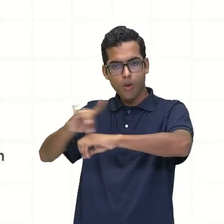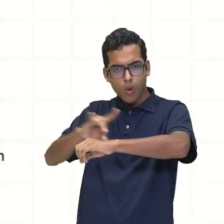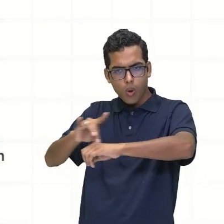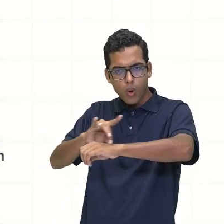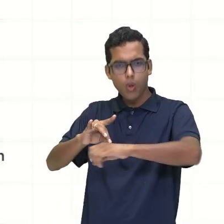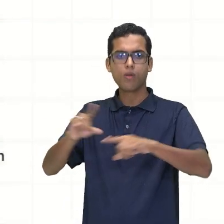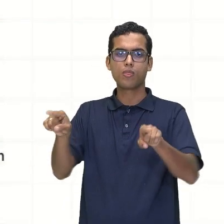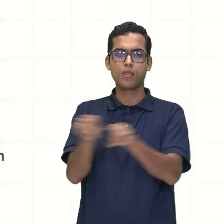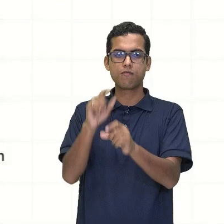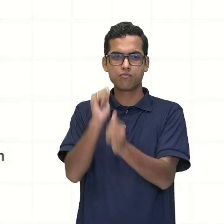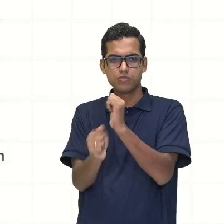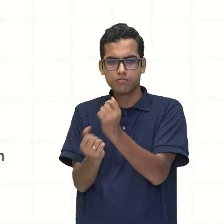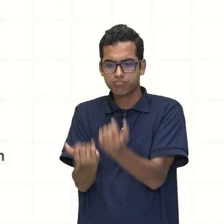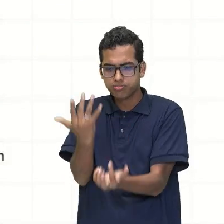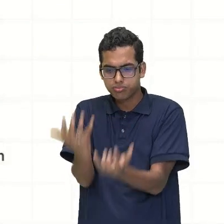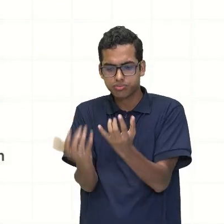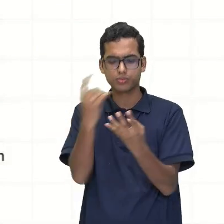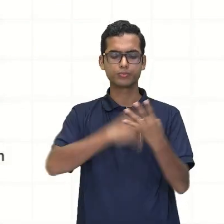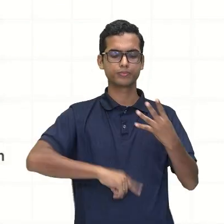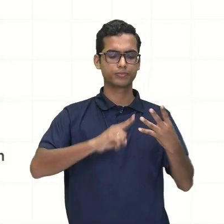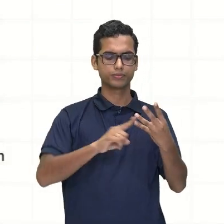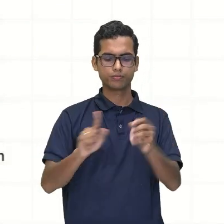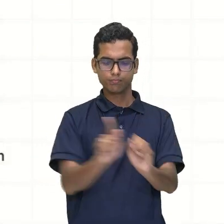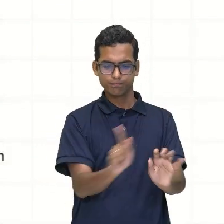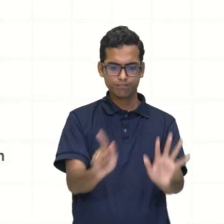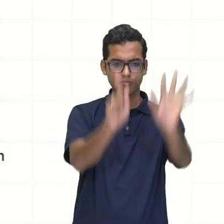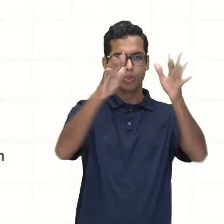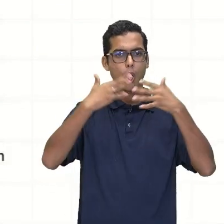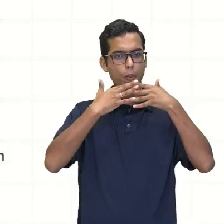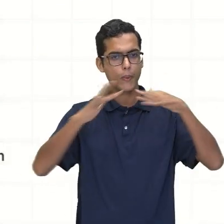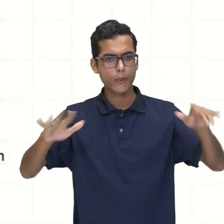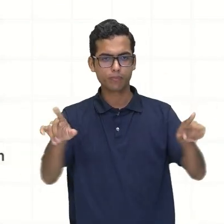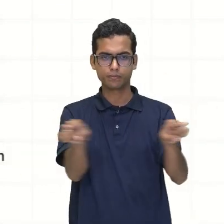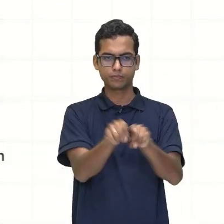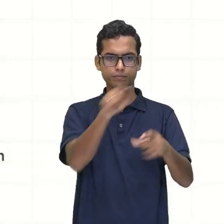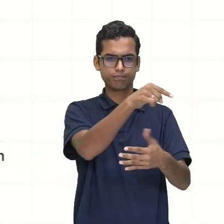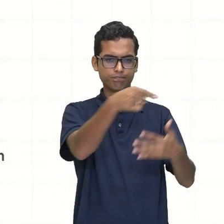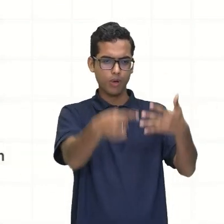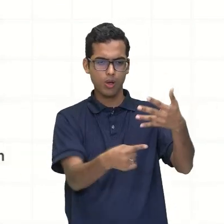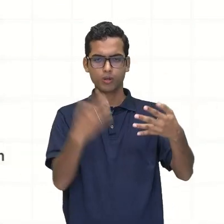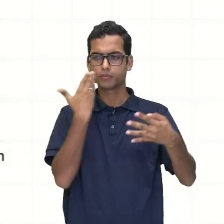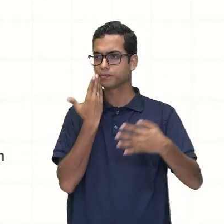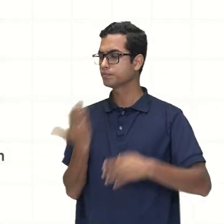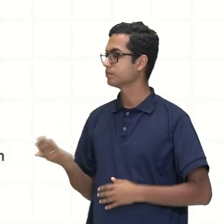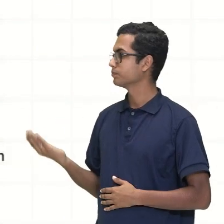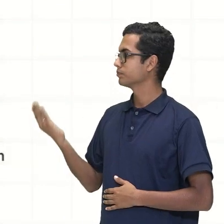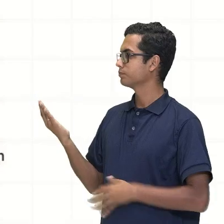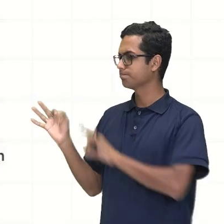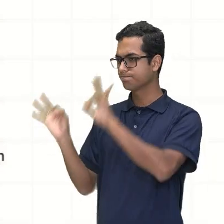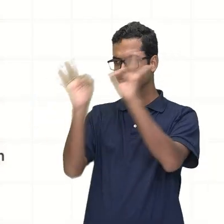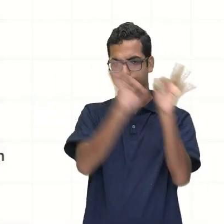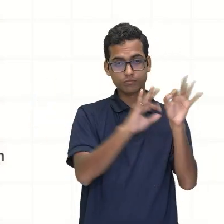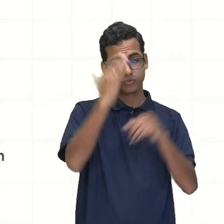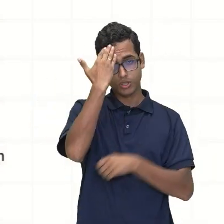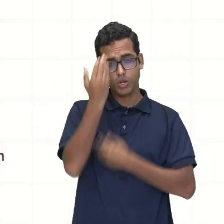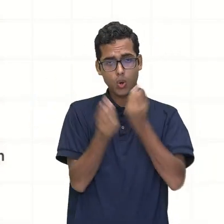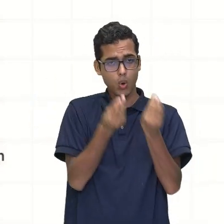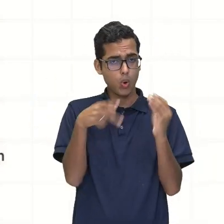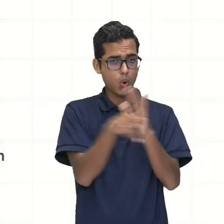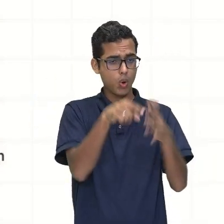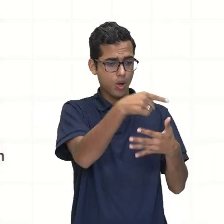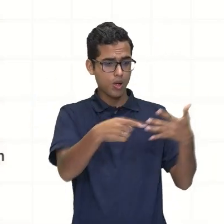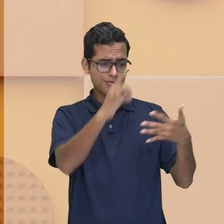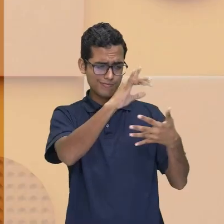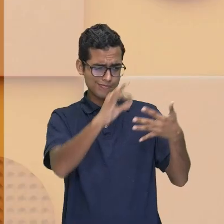energia, tá bom? Então, apenas para a gente observar aí e compreender cada uma dessas fontes. E aí